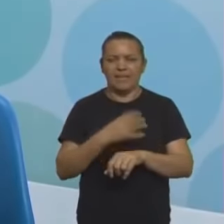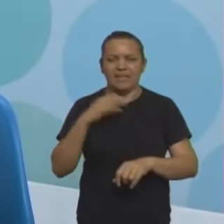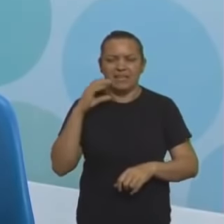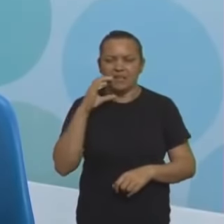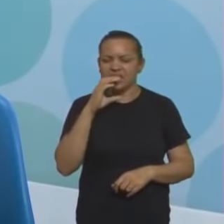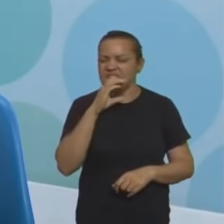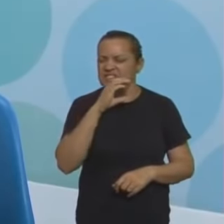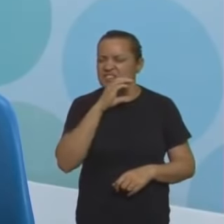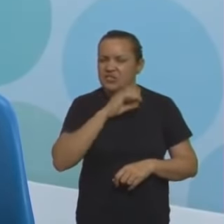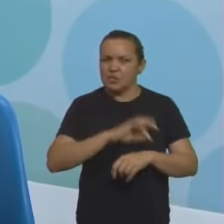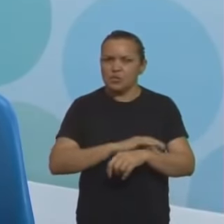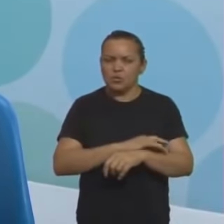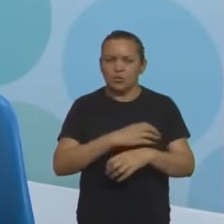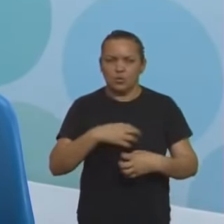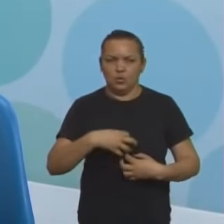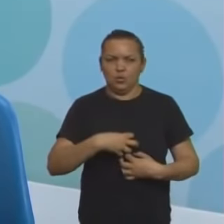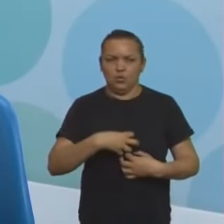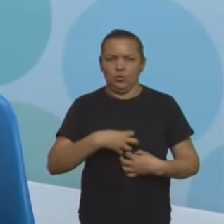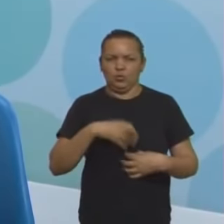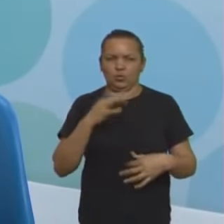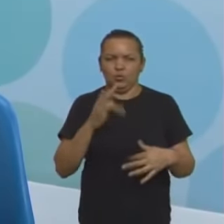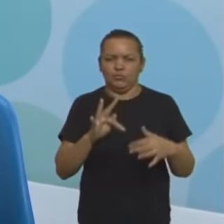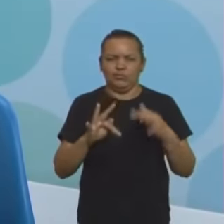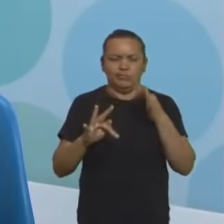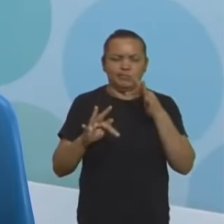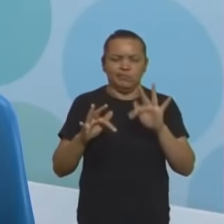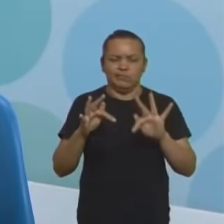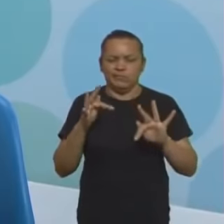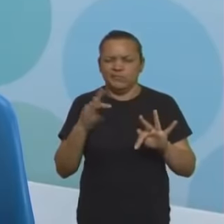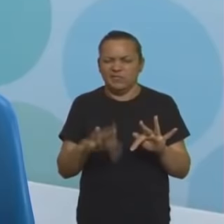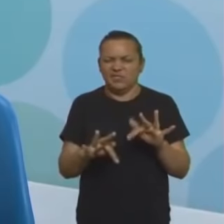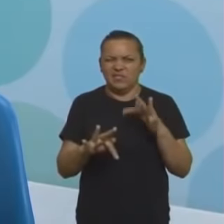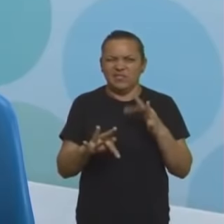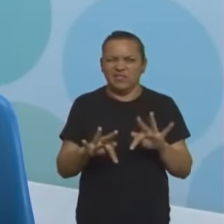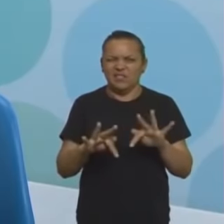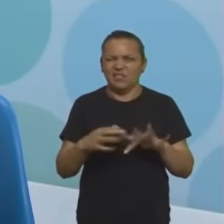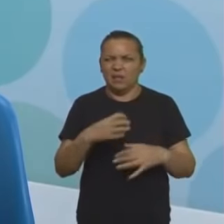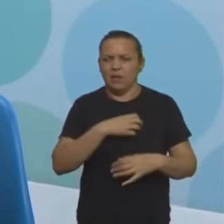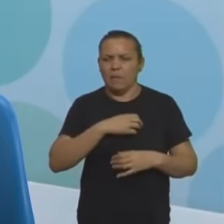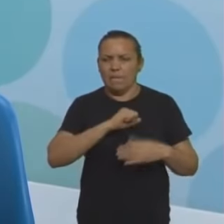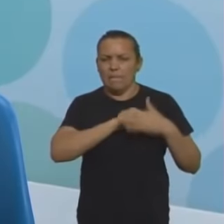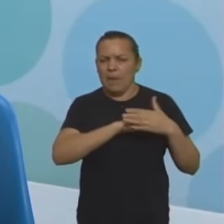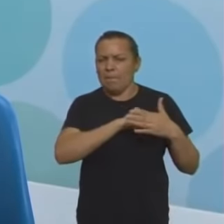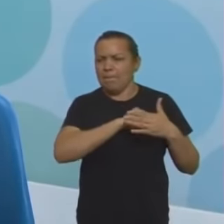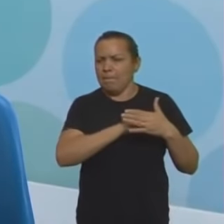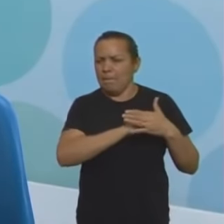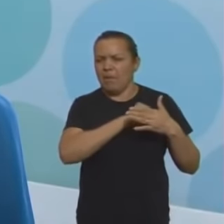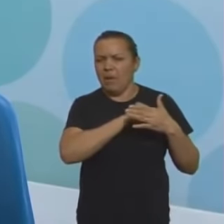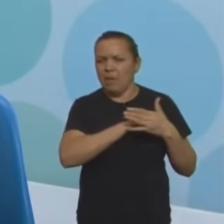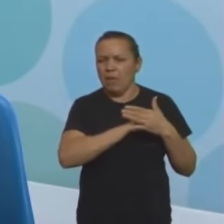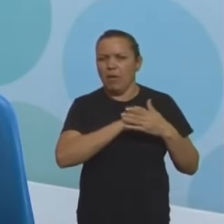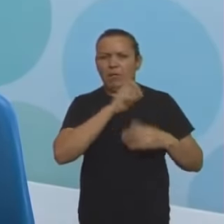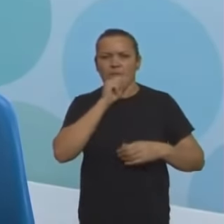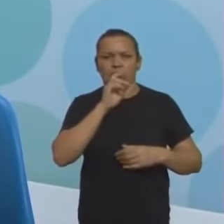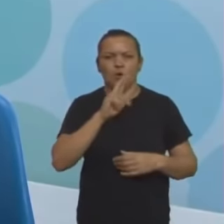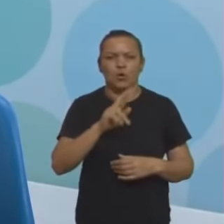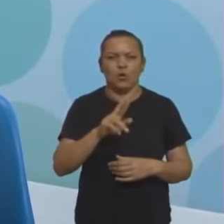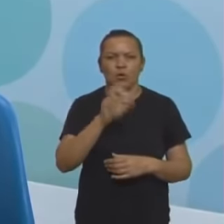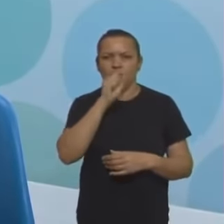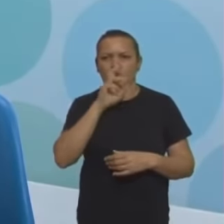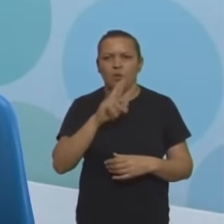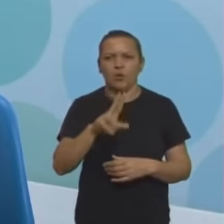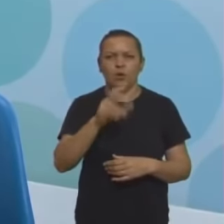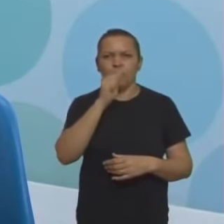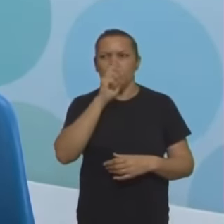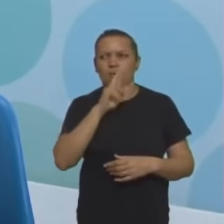quente, o estômago começou a doer, o coração disparou, a respiração